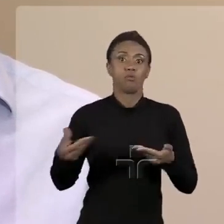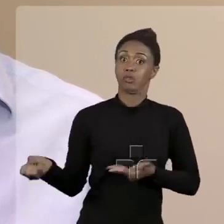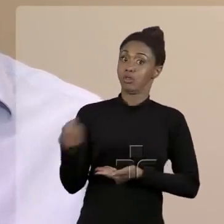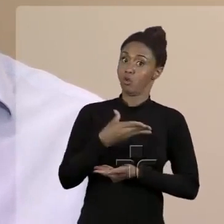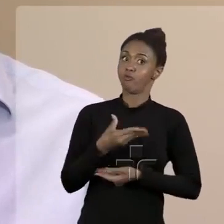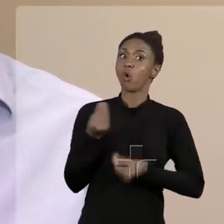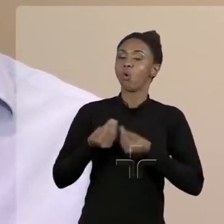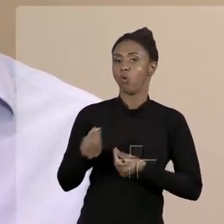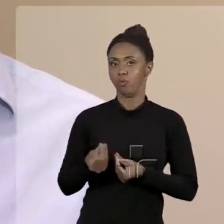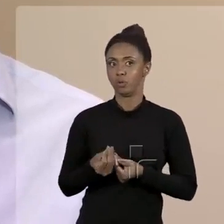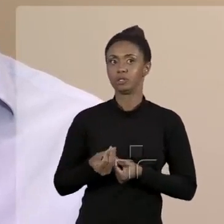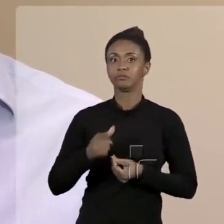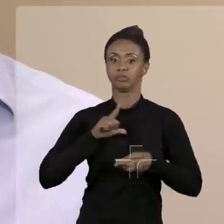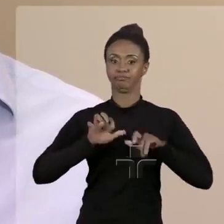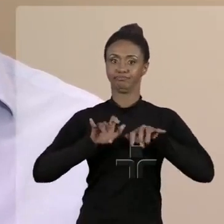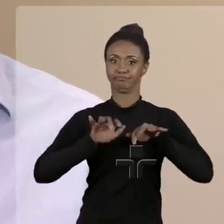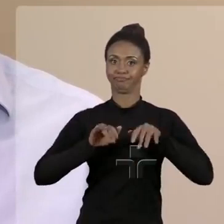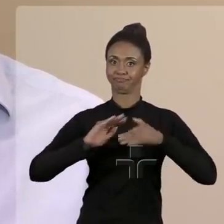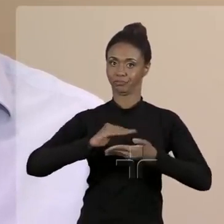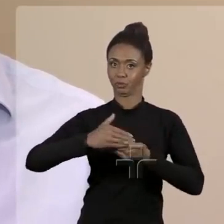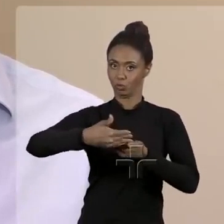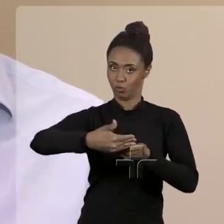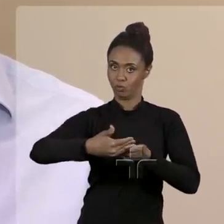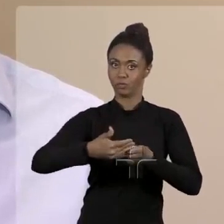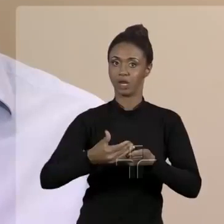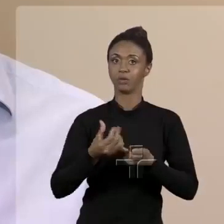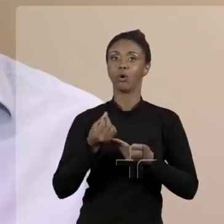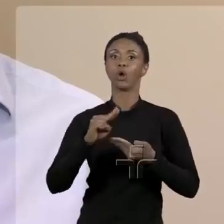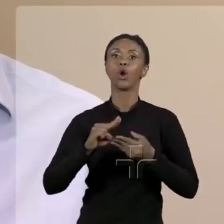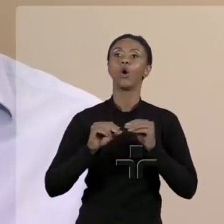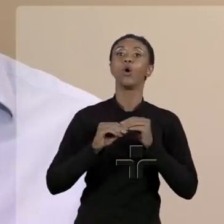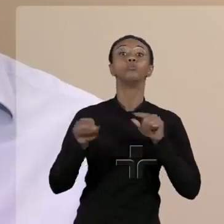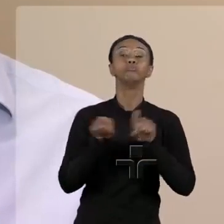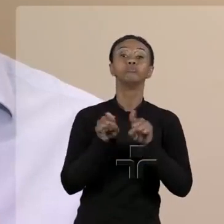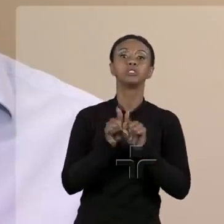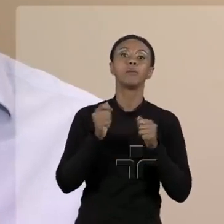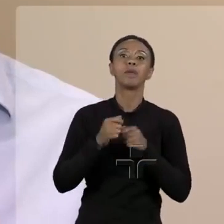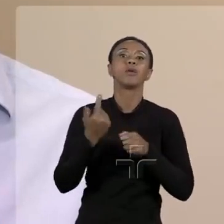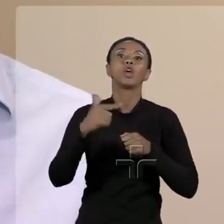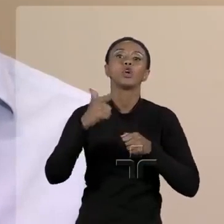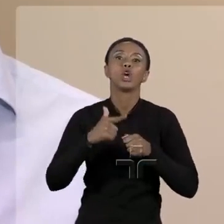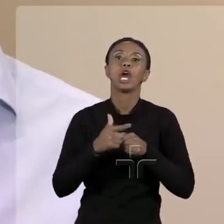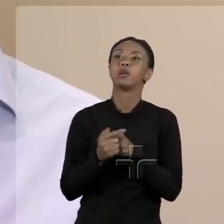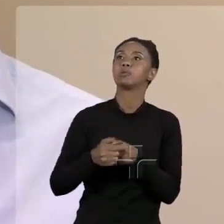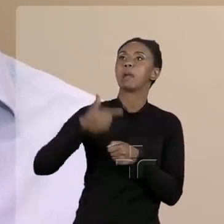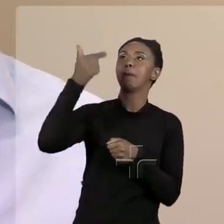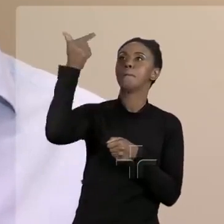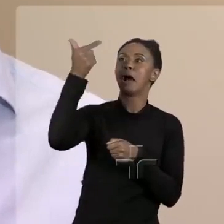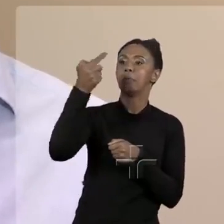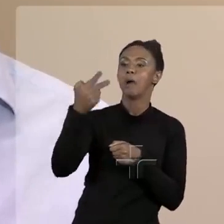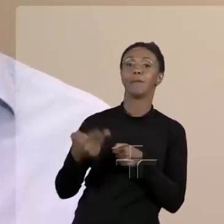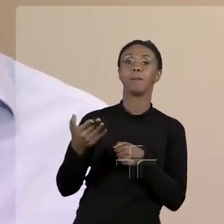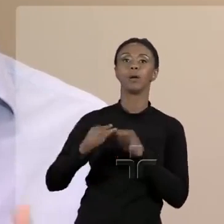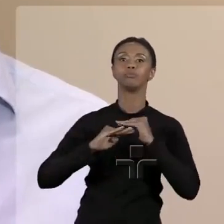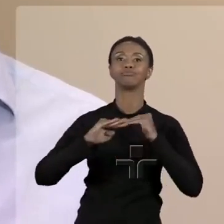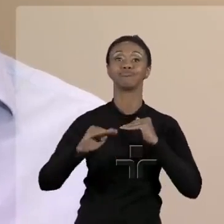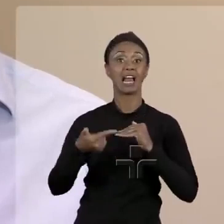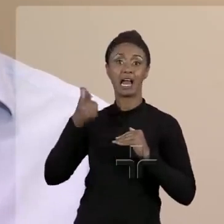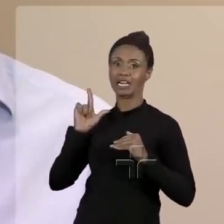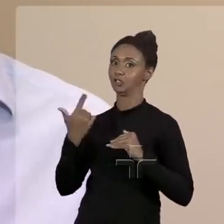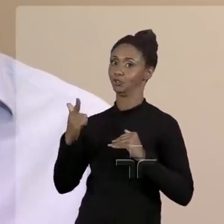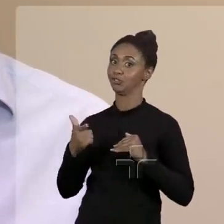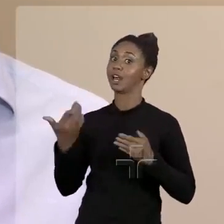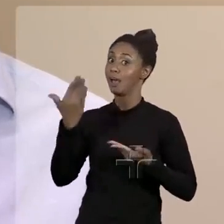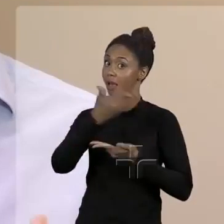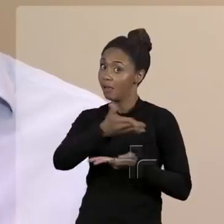Então, trabalho remoto, trabalhar de uma forma mais horizontal, uma série de coisas que hoje são comuns, que não eram antes. As pessoas têm que entender essa